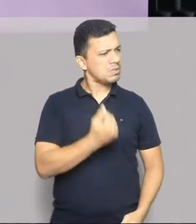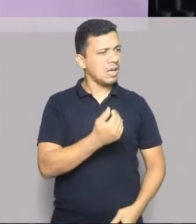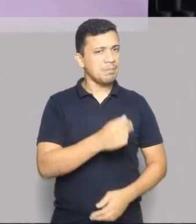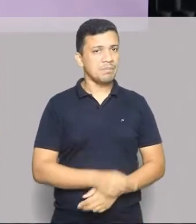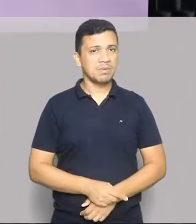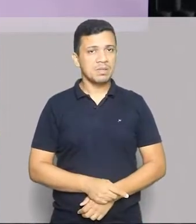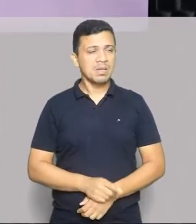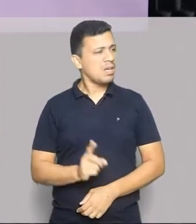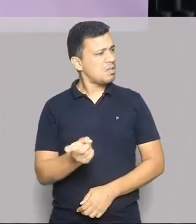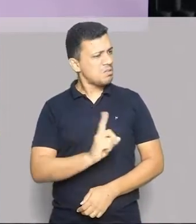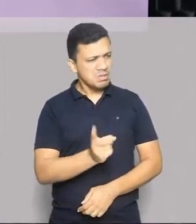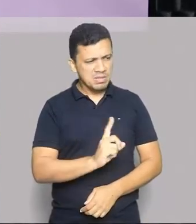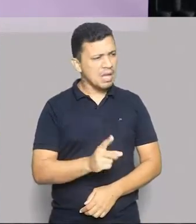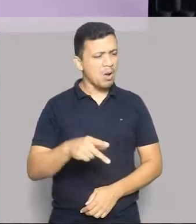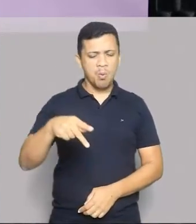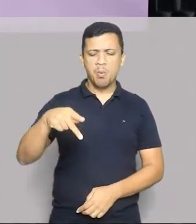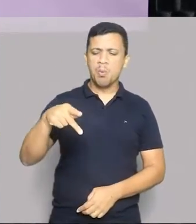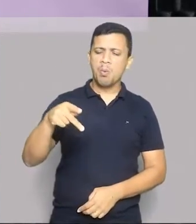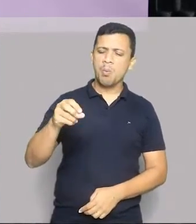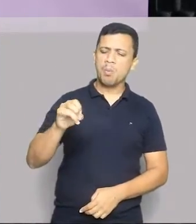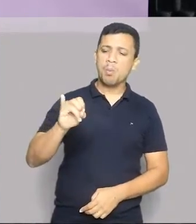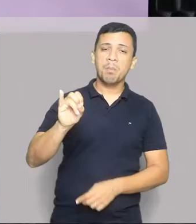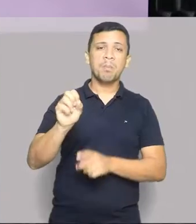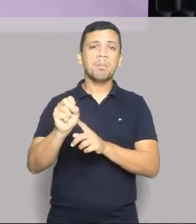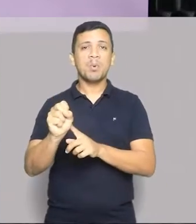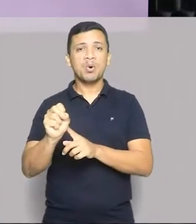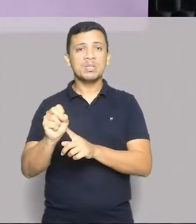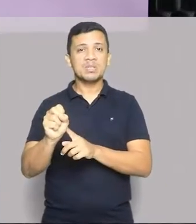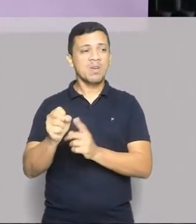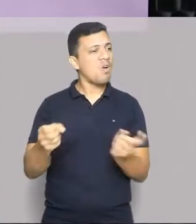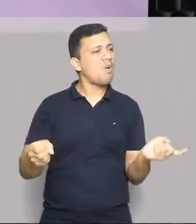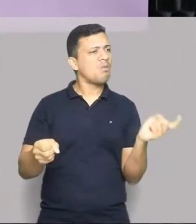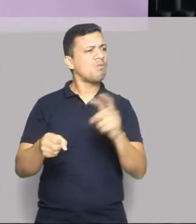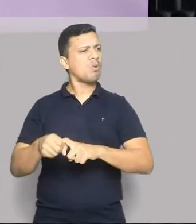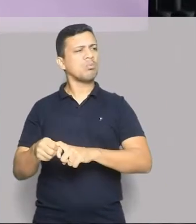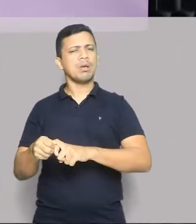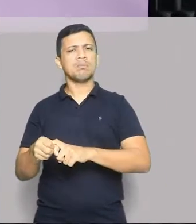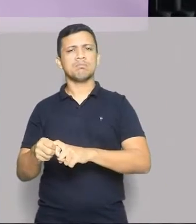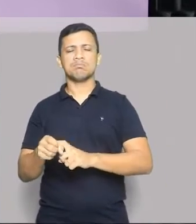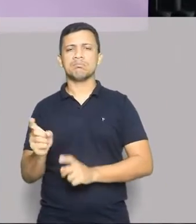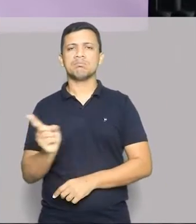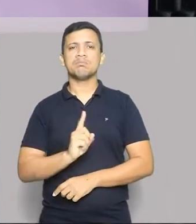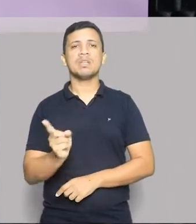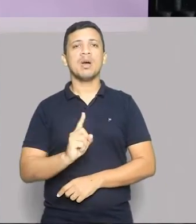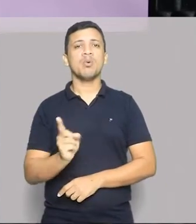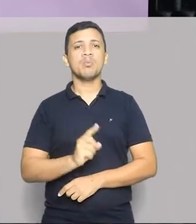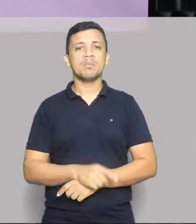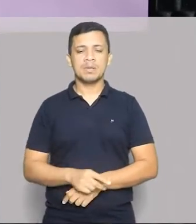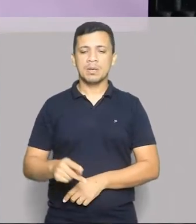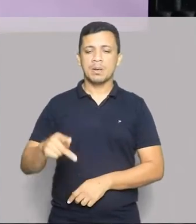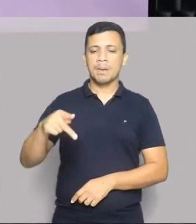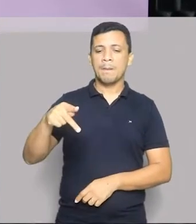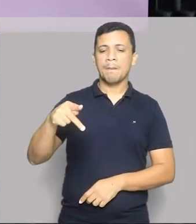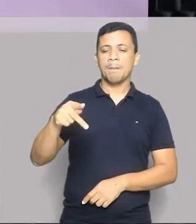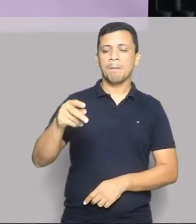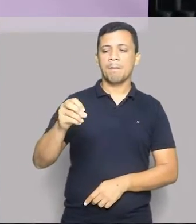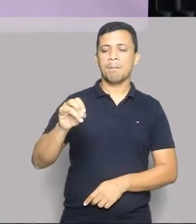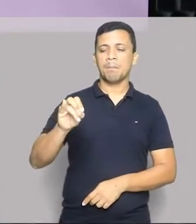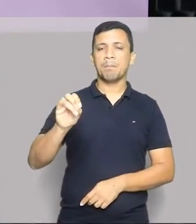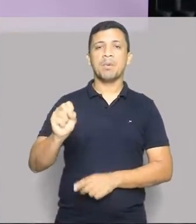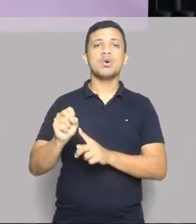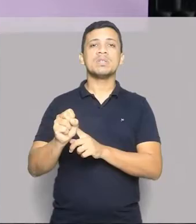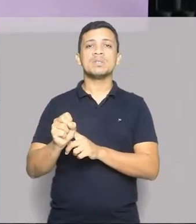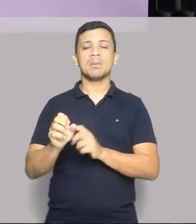pois, recuar. O pois, quando ele está deslocado, ele não está no início da oração, ele pode assumir um